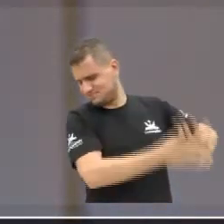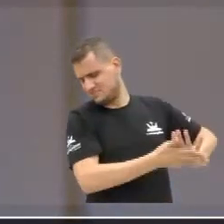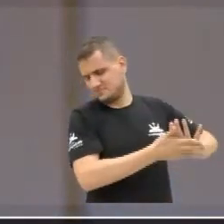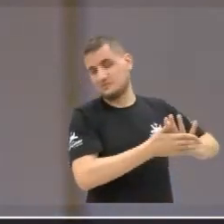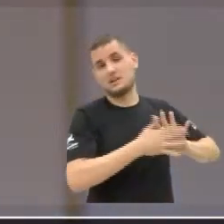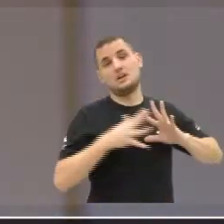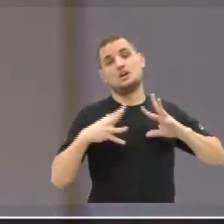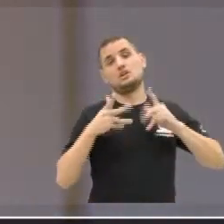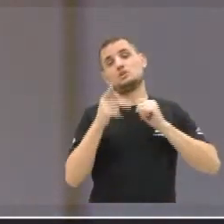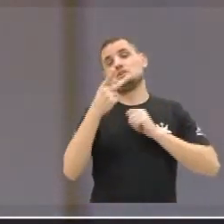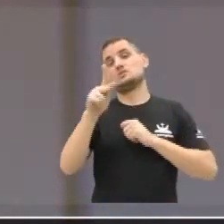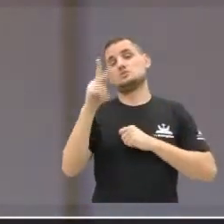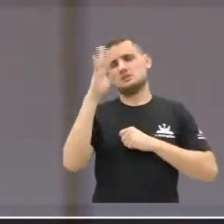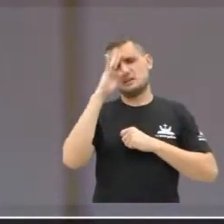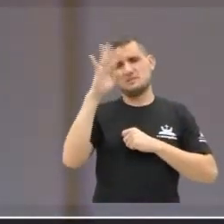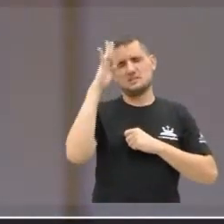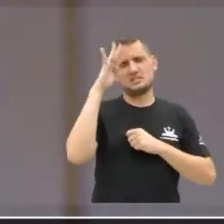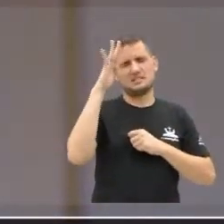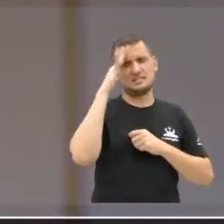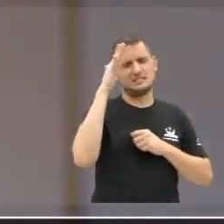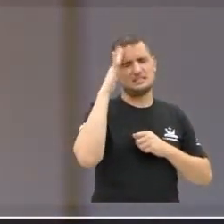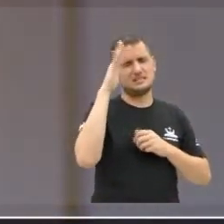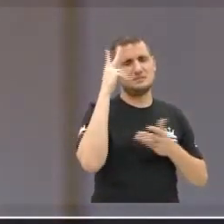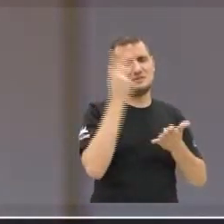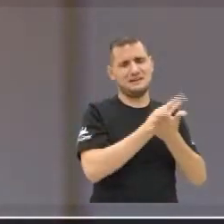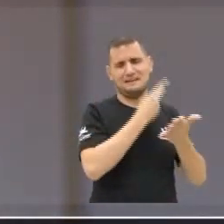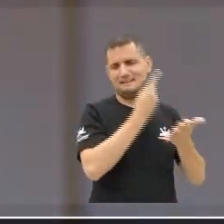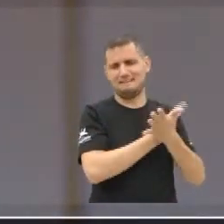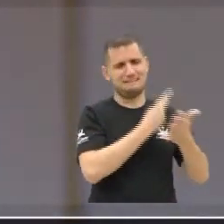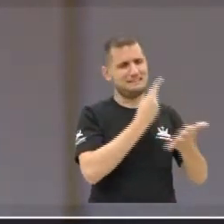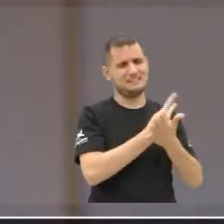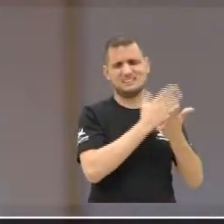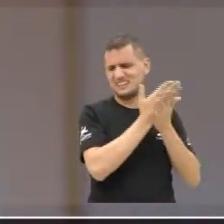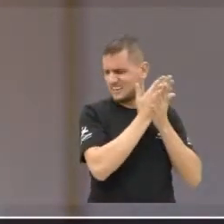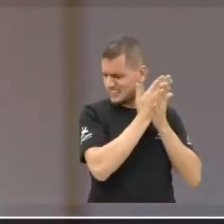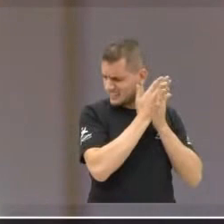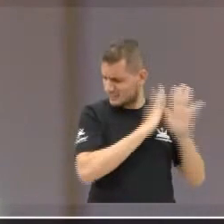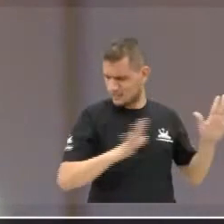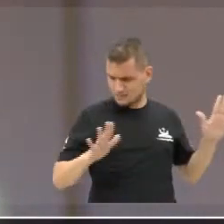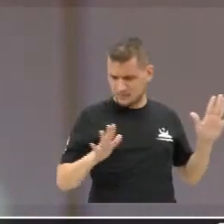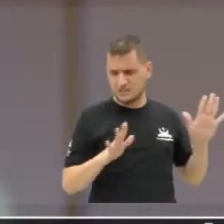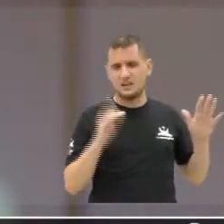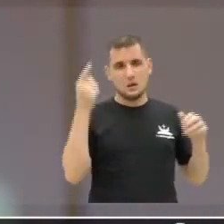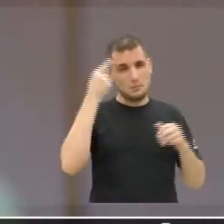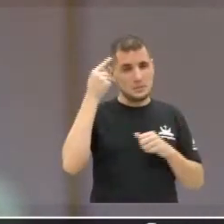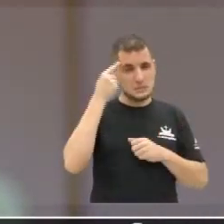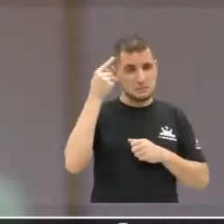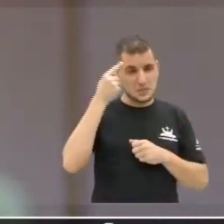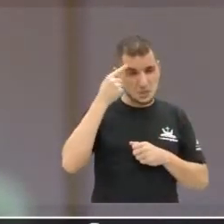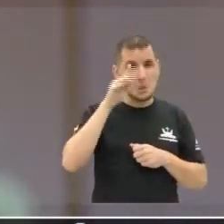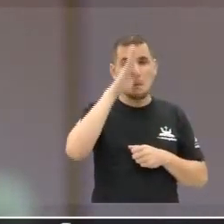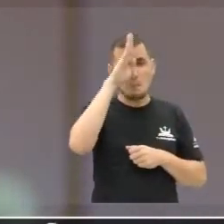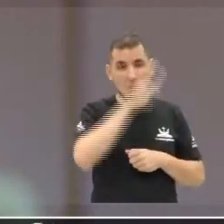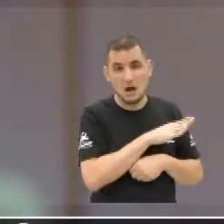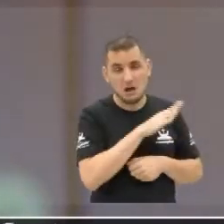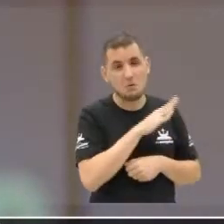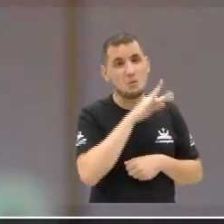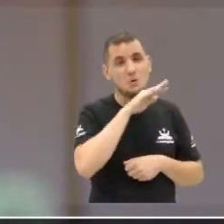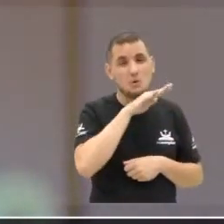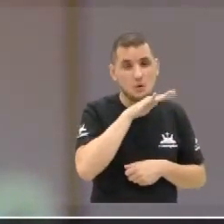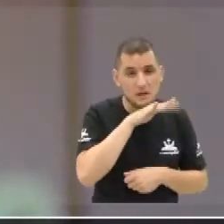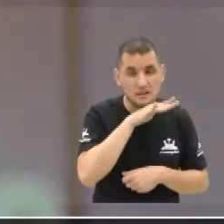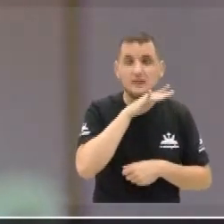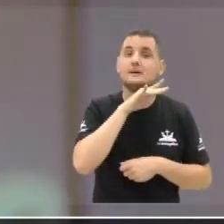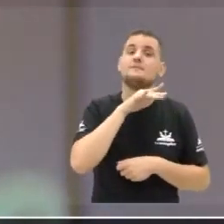toda a área da sua imaginação que ficou inundada por pensamentos malignos.